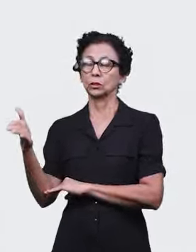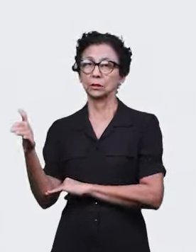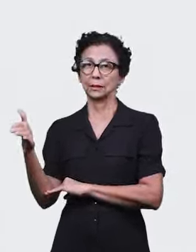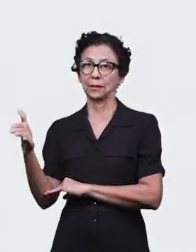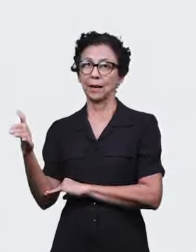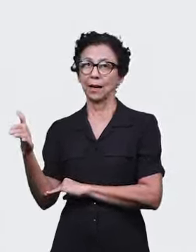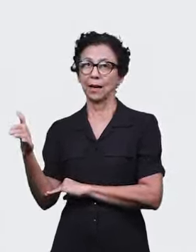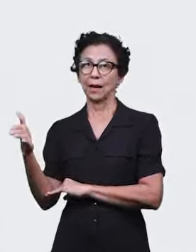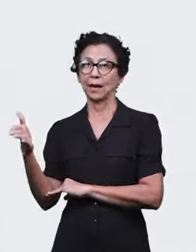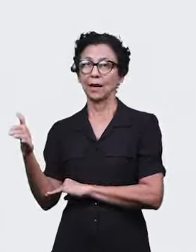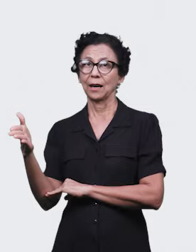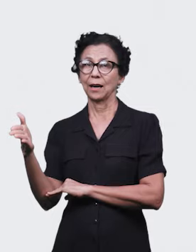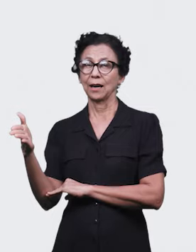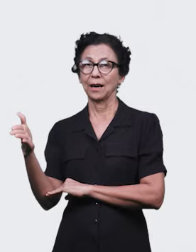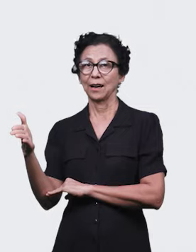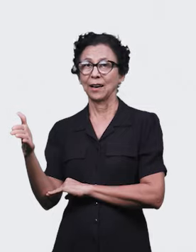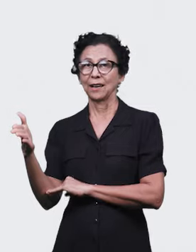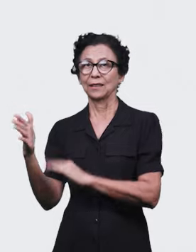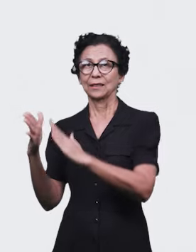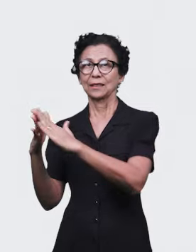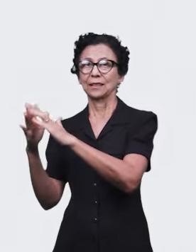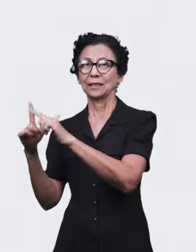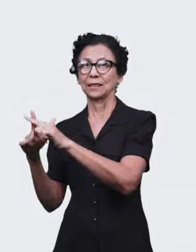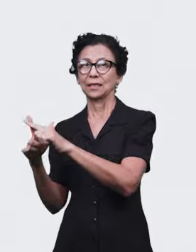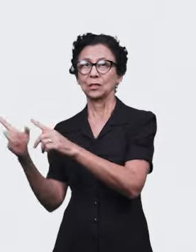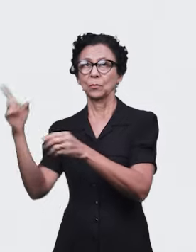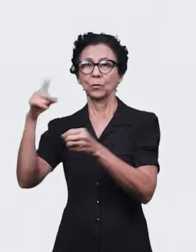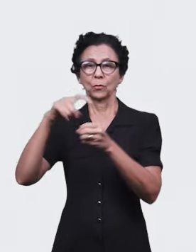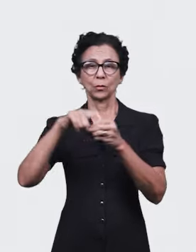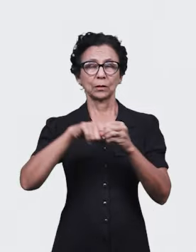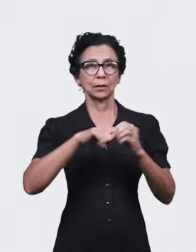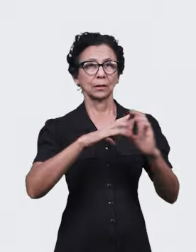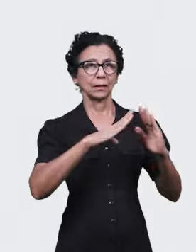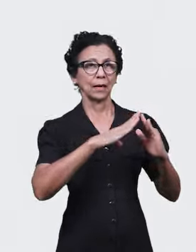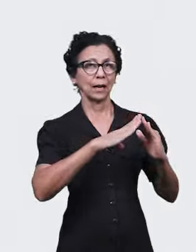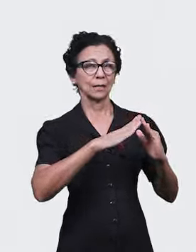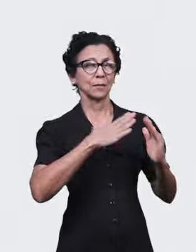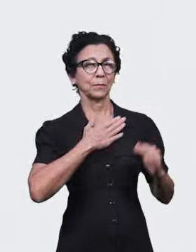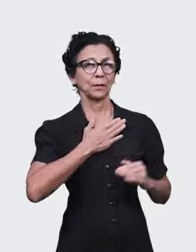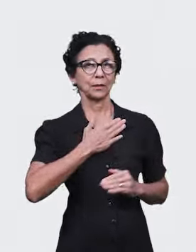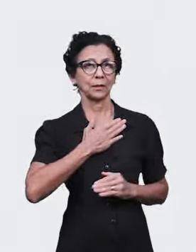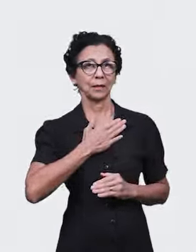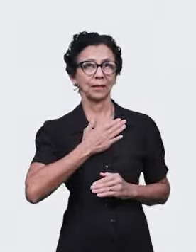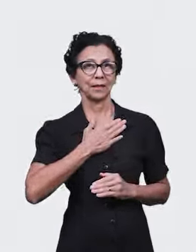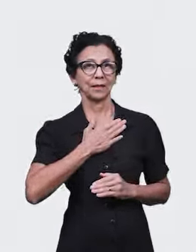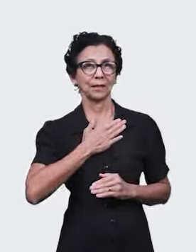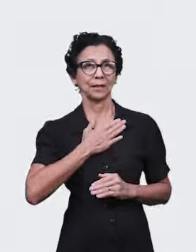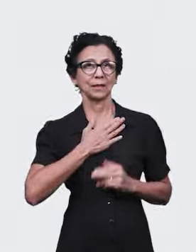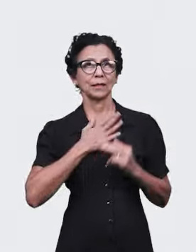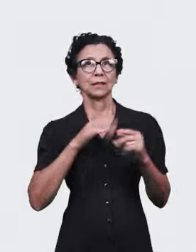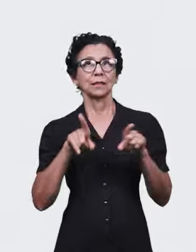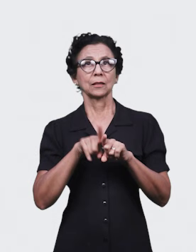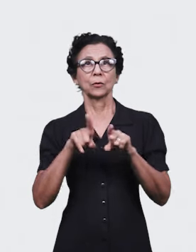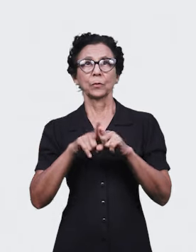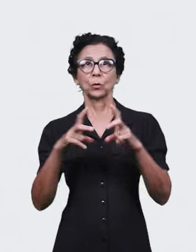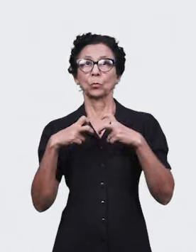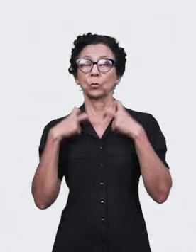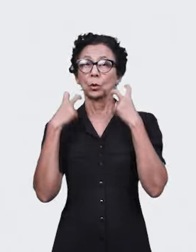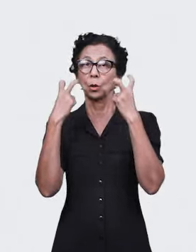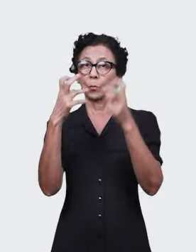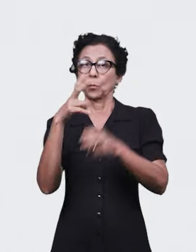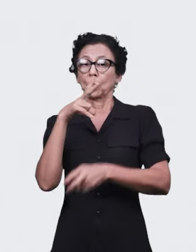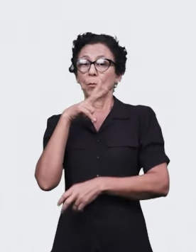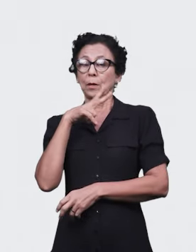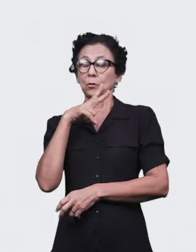né, na igreja, e depois eu vou estar voltando para minha casa. Um clamor aqui de uma forma individual, já mostrou já o ambiente